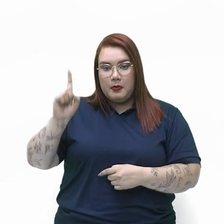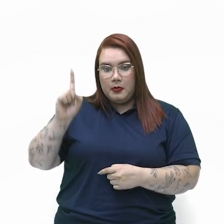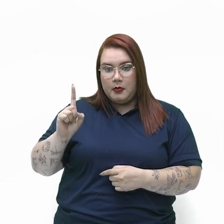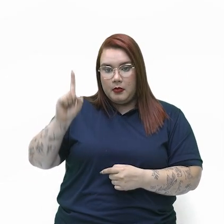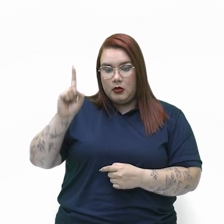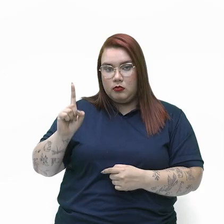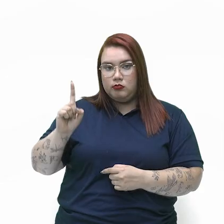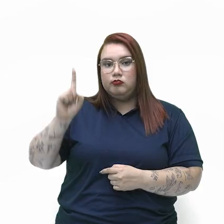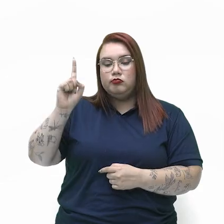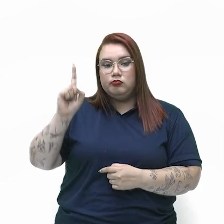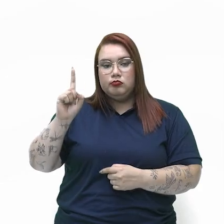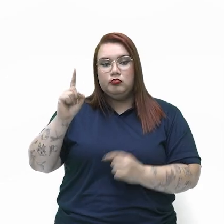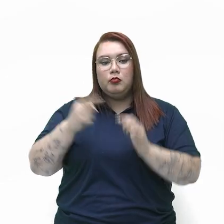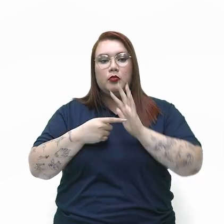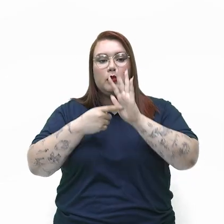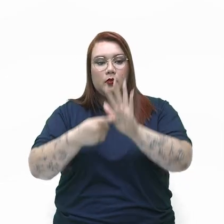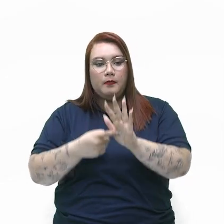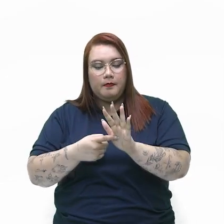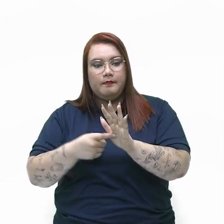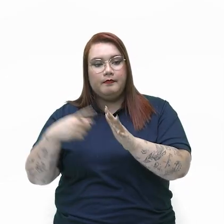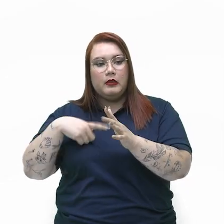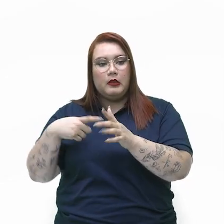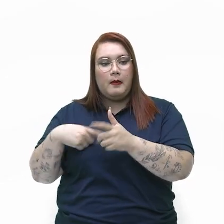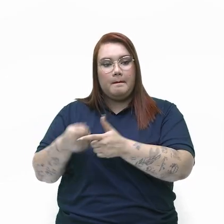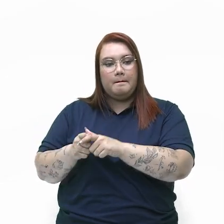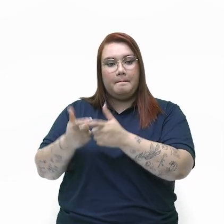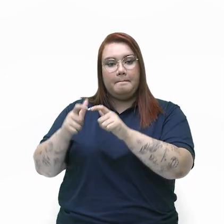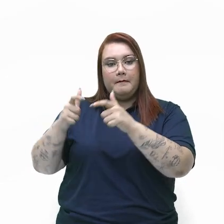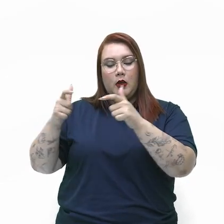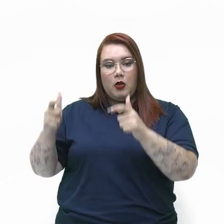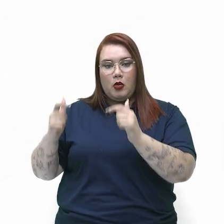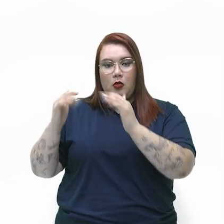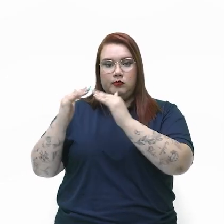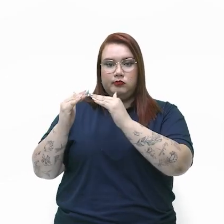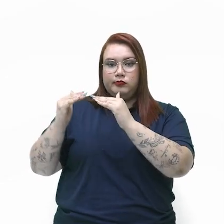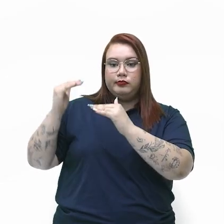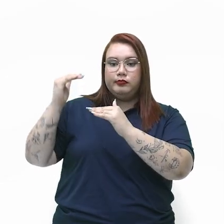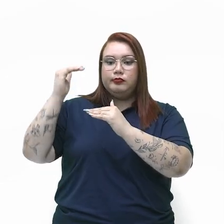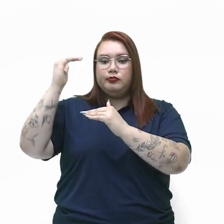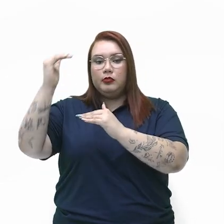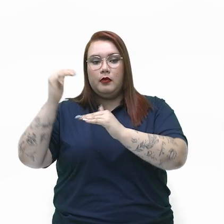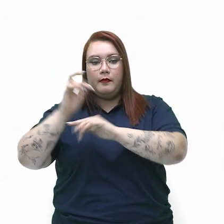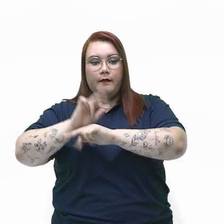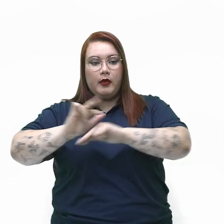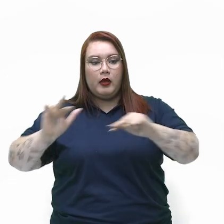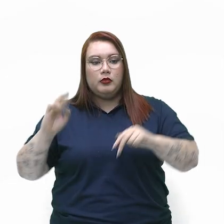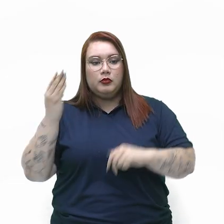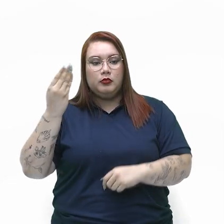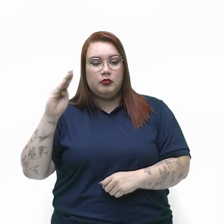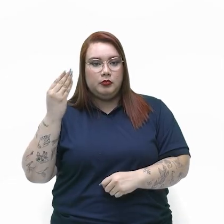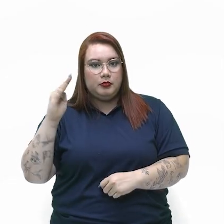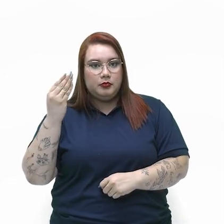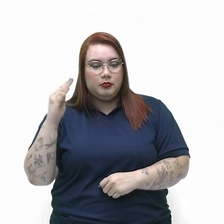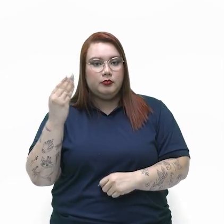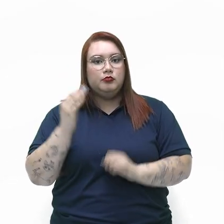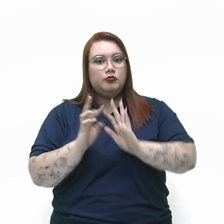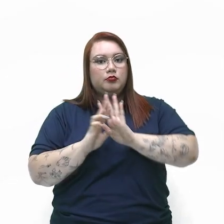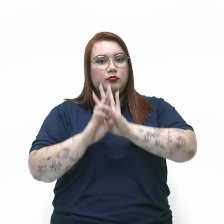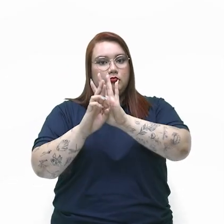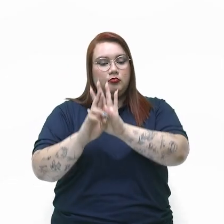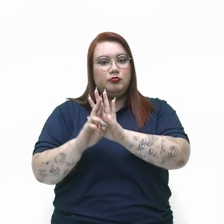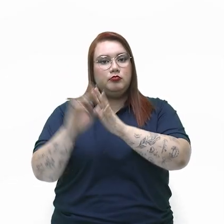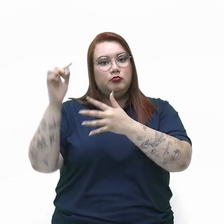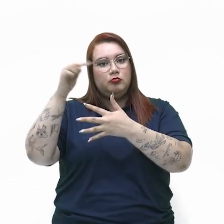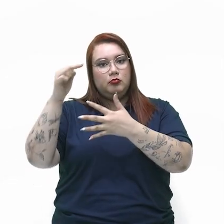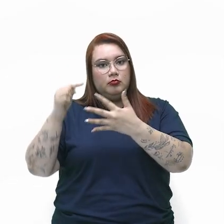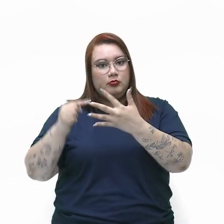para o reino. Porque quanto mais ali, ó, mais acima dessa pirâmide, maior a diversidade biológica entre os